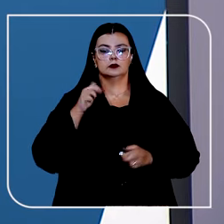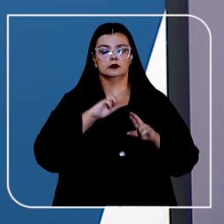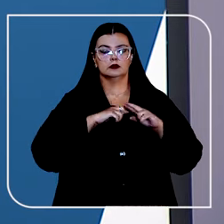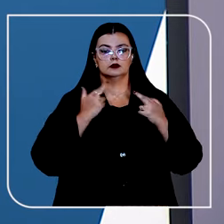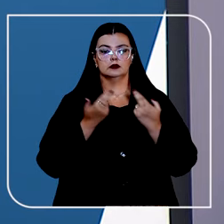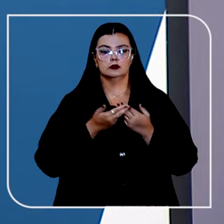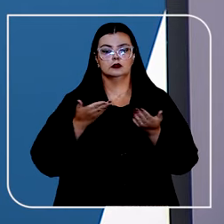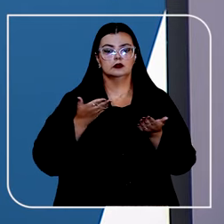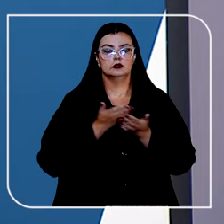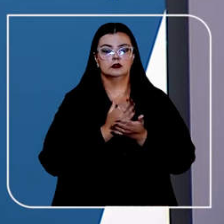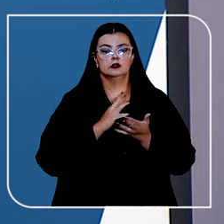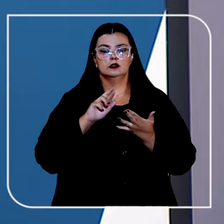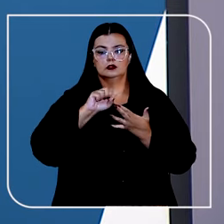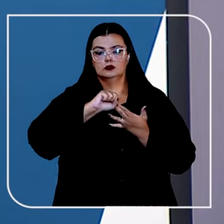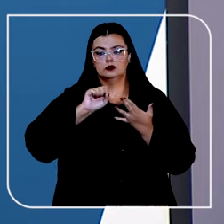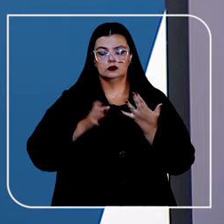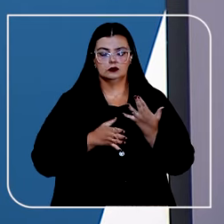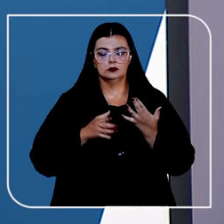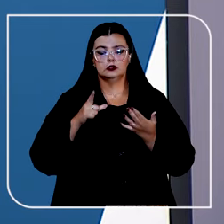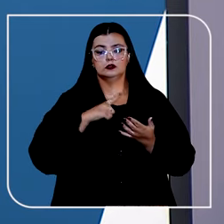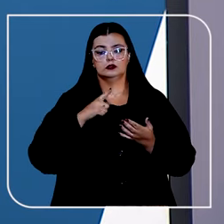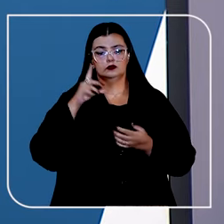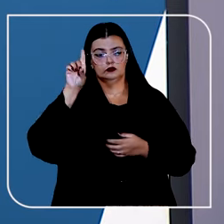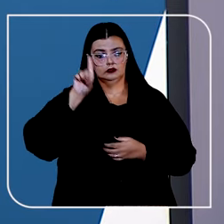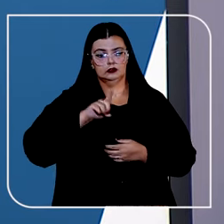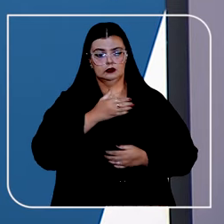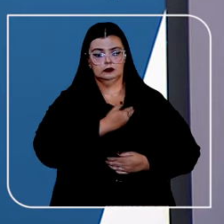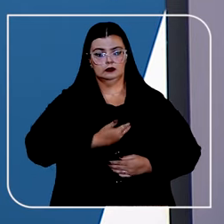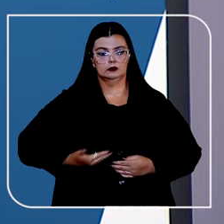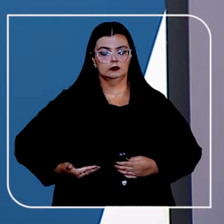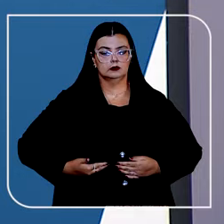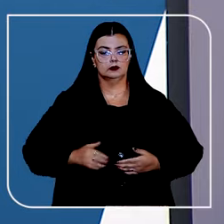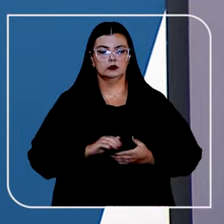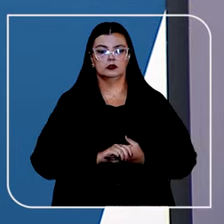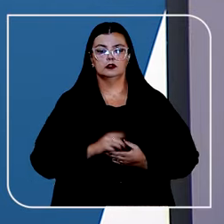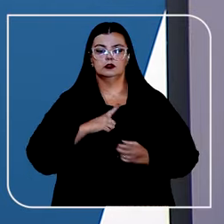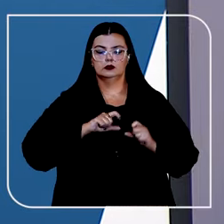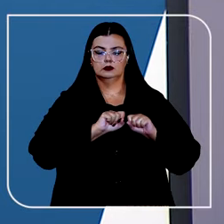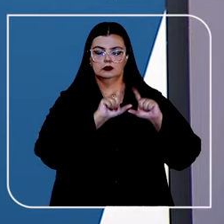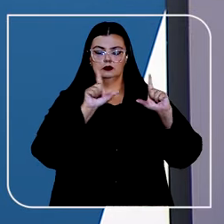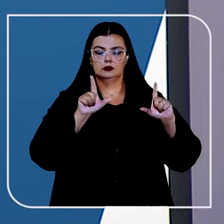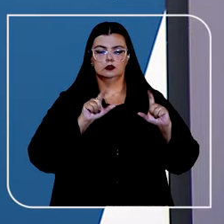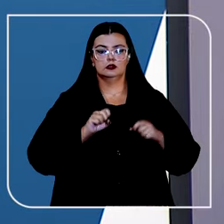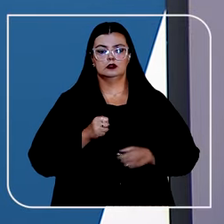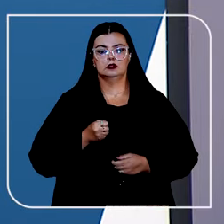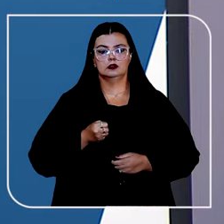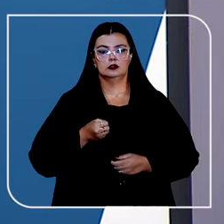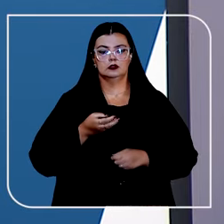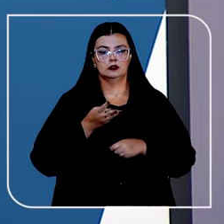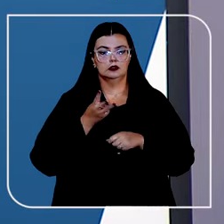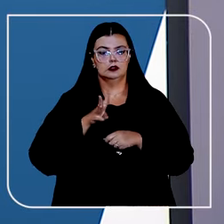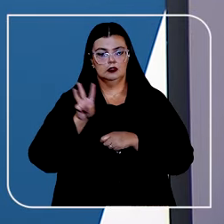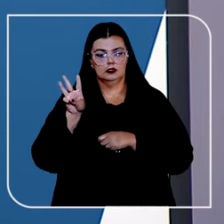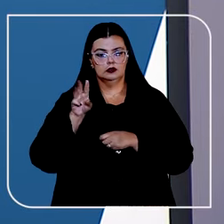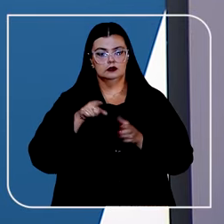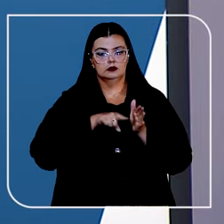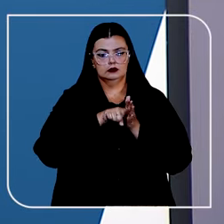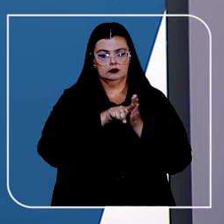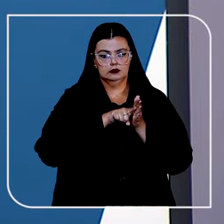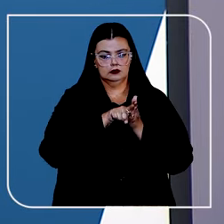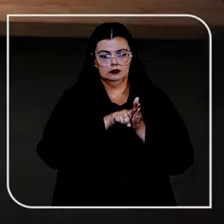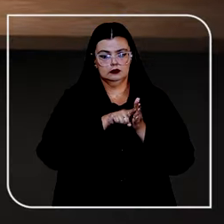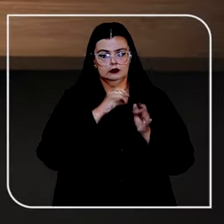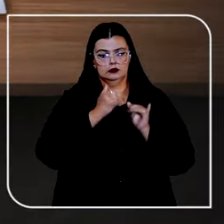sessão aprovou nova súmula de direito público o enunciado já está disponível no site do STJ para